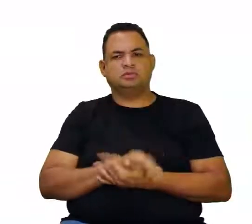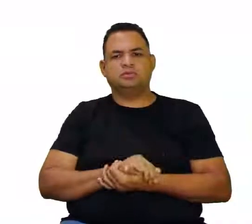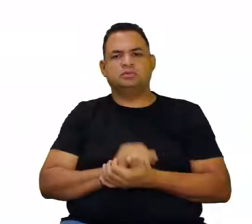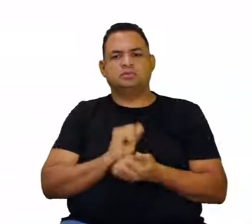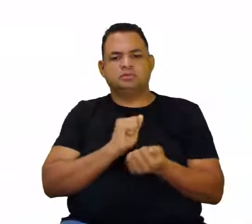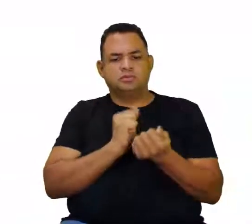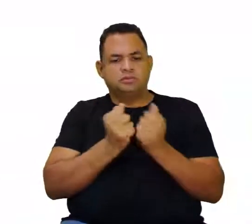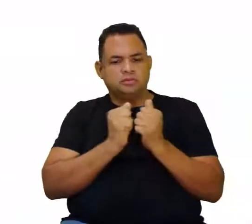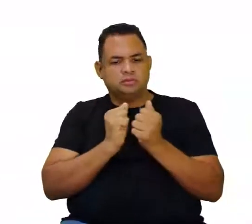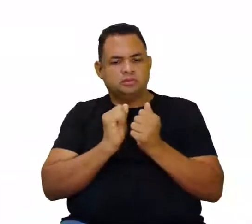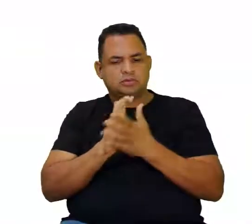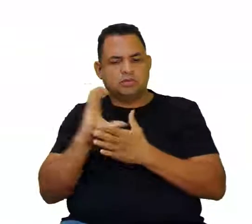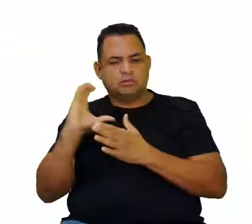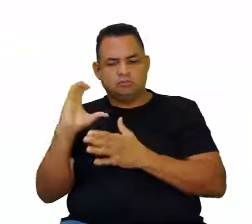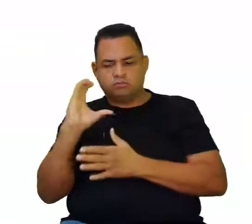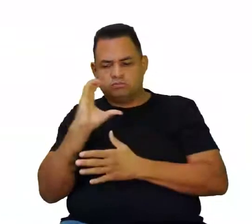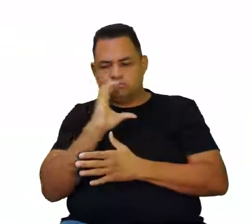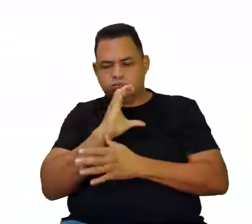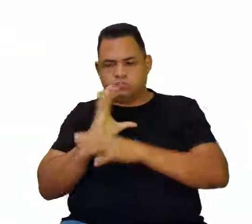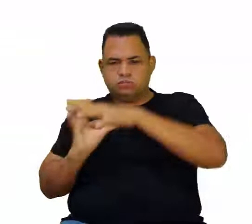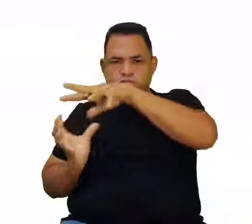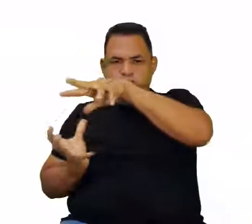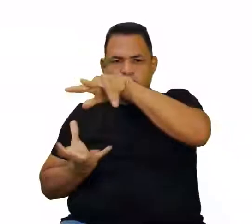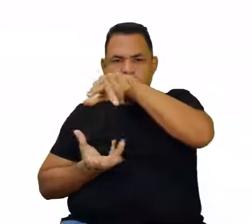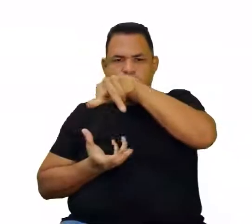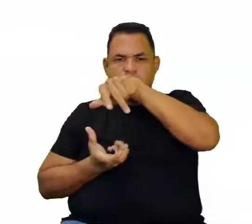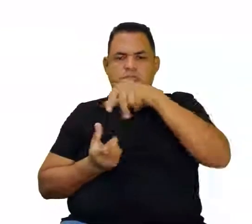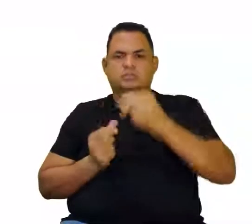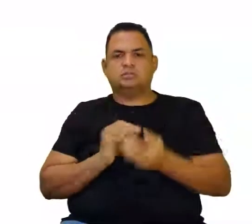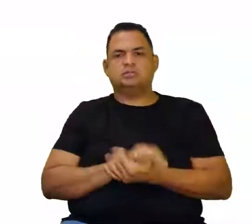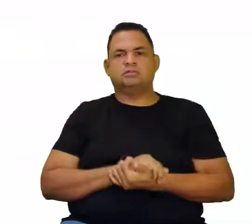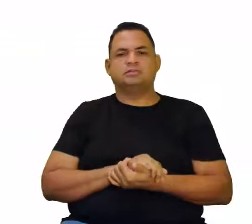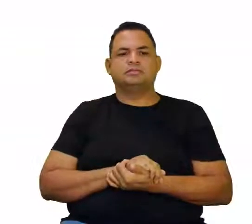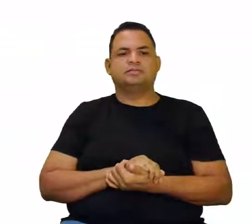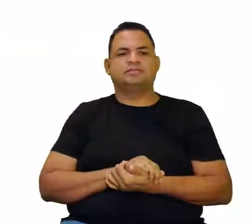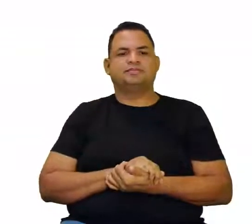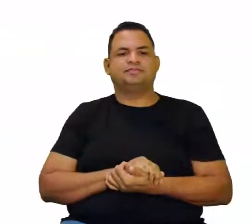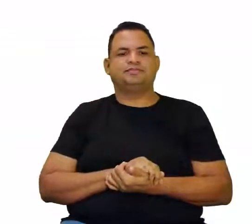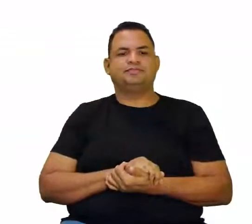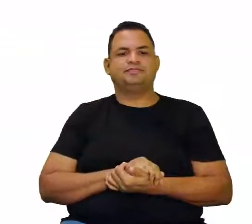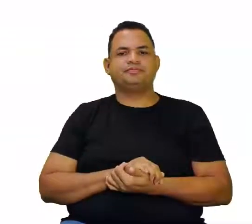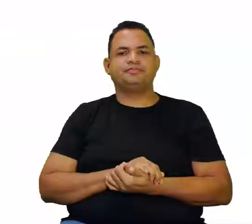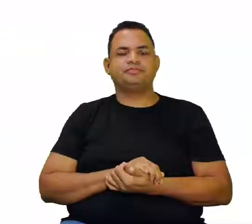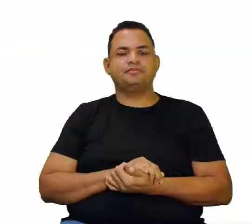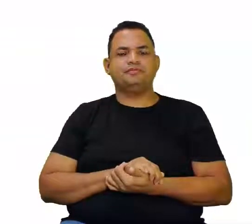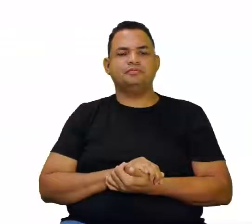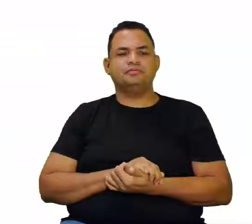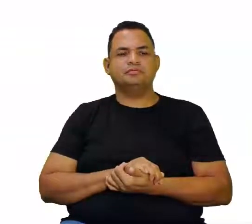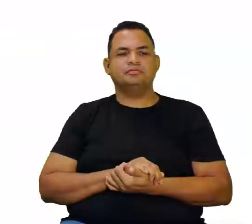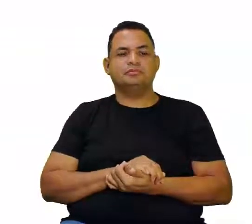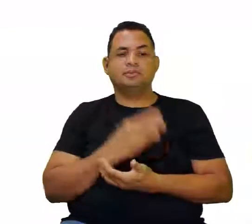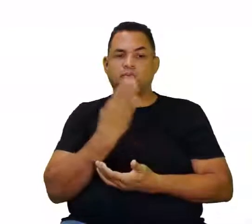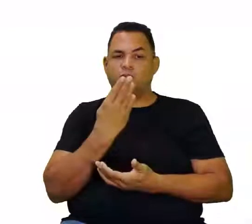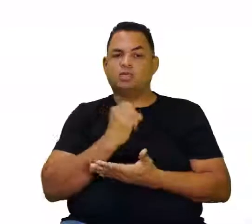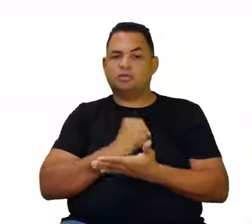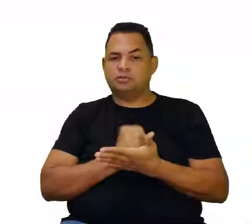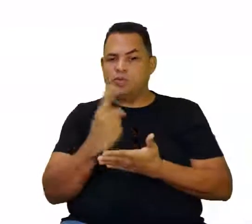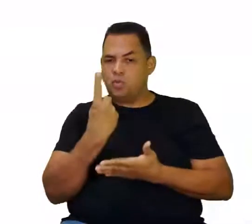do controle do aquecimento global, você já tira. Olha só, a gente já conseguiu eliminar uma, né? De 5 ficamos com